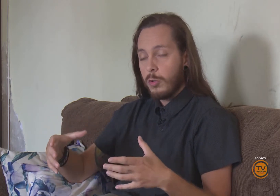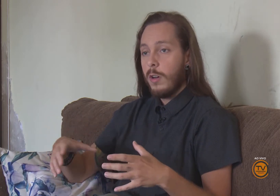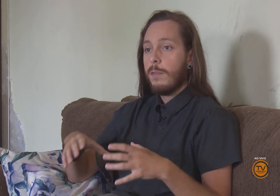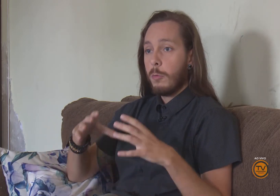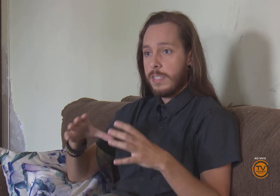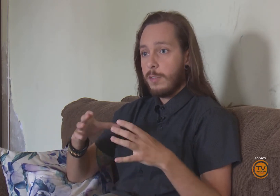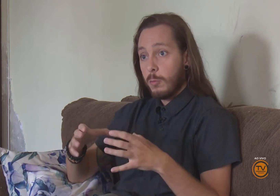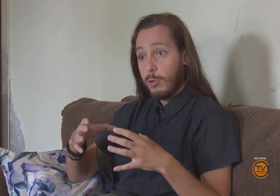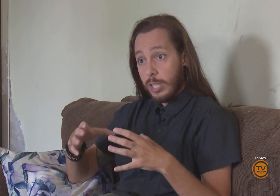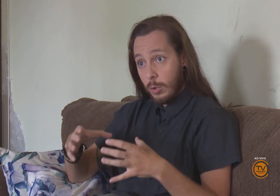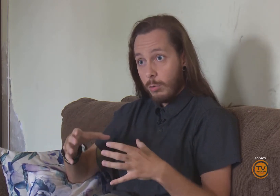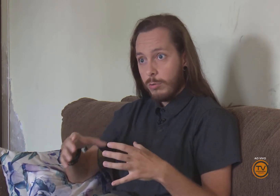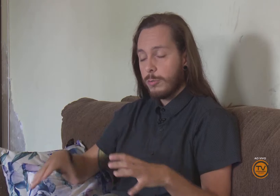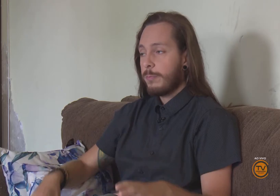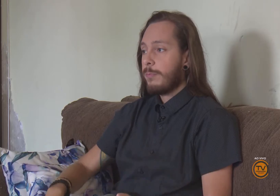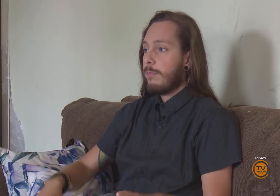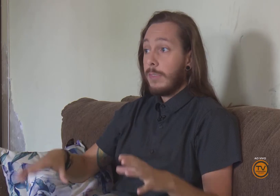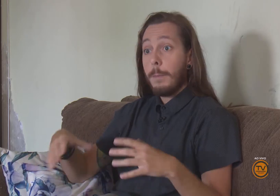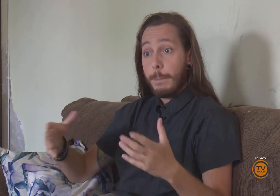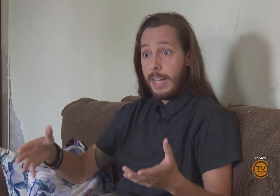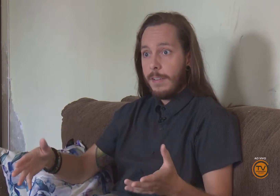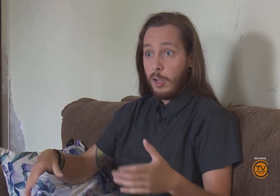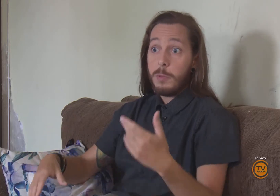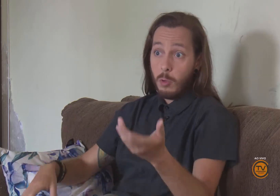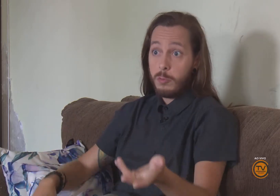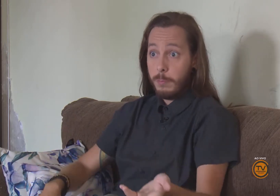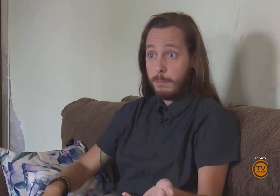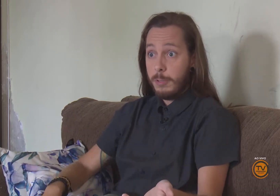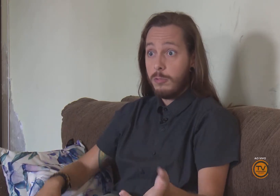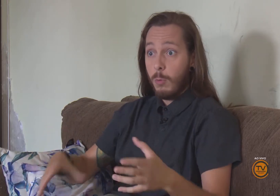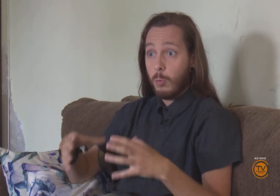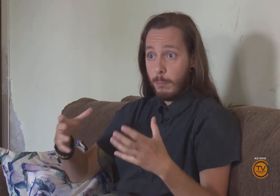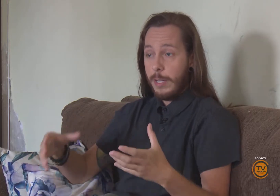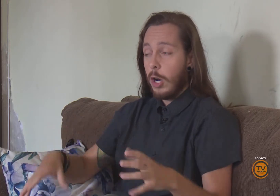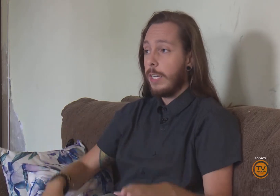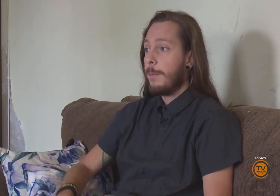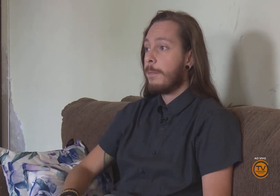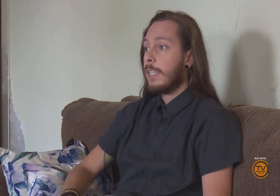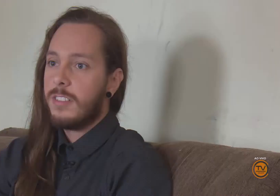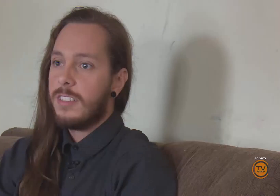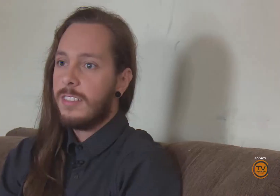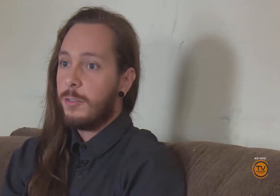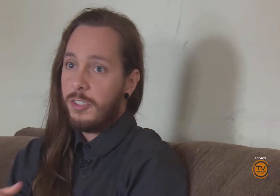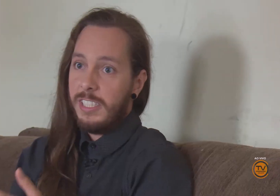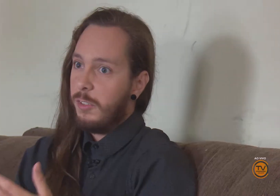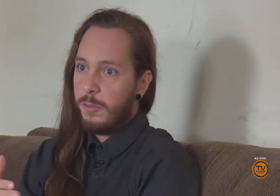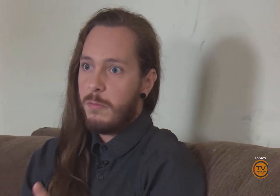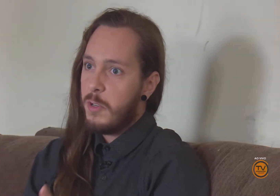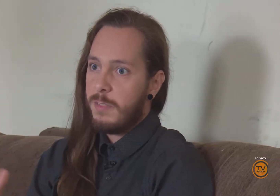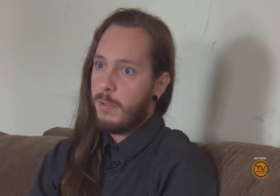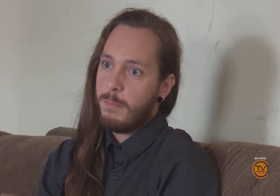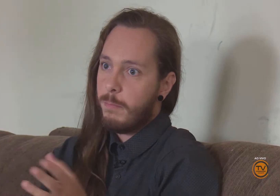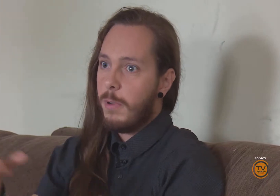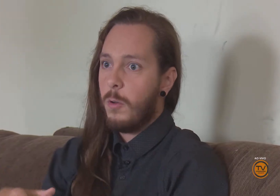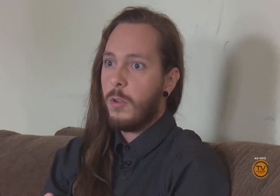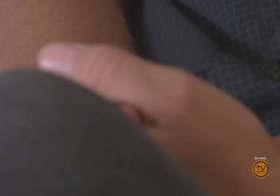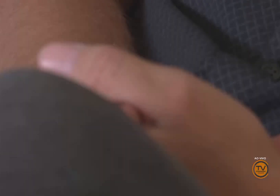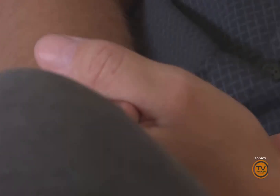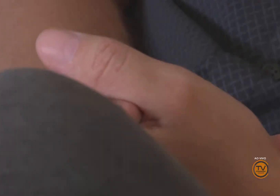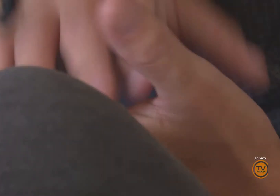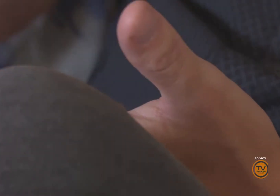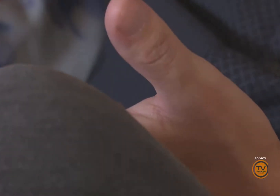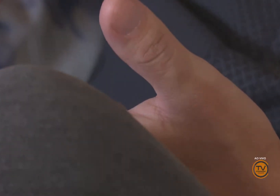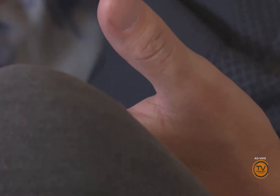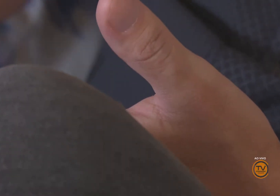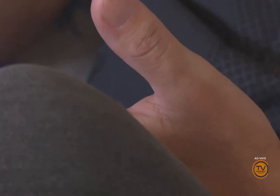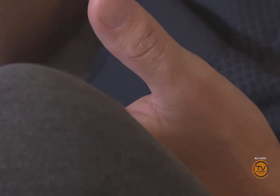os bolos. Vou começar a fazer os bolos redondos para café, porque o pessoal começou a me pedir bolo maior, né? Mas as dificuldades apareceram